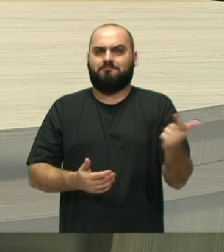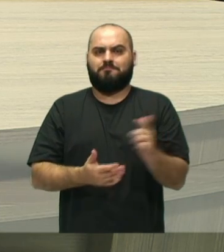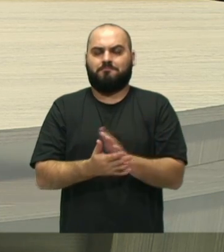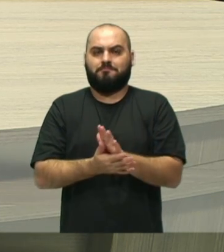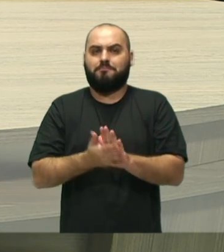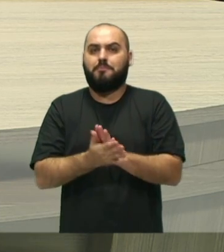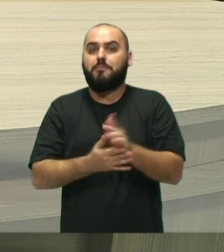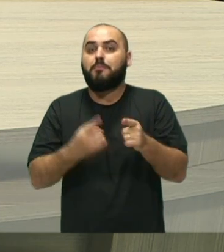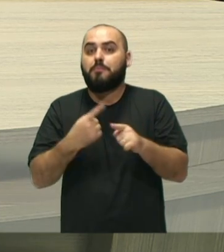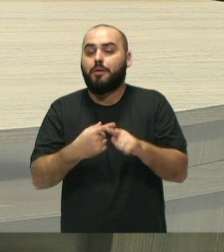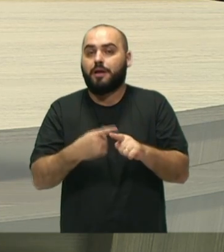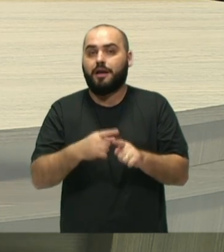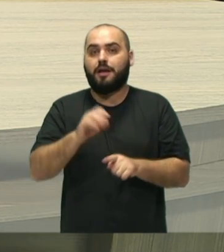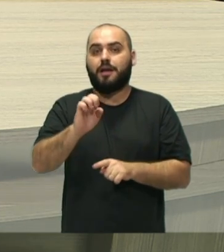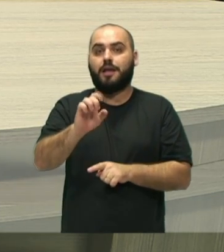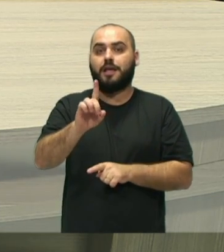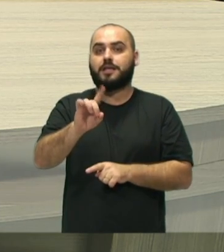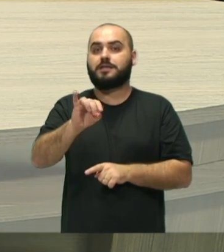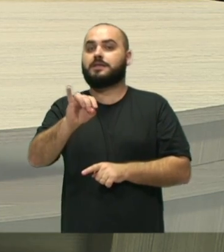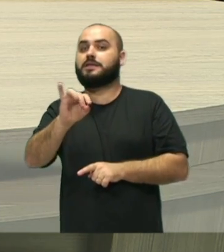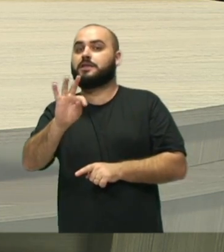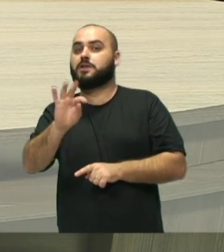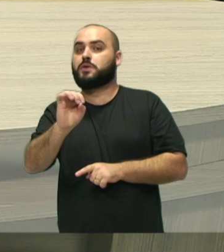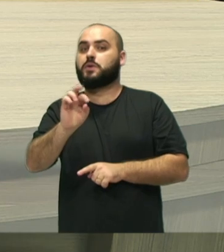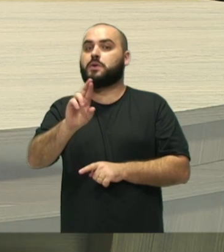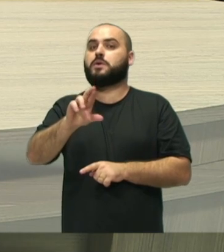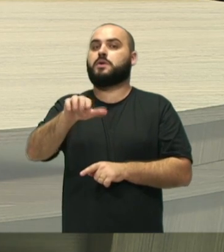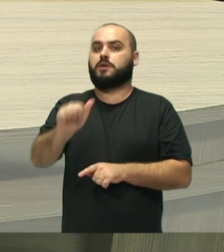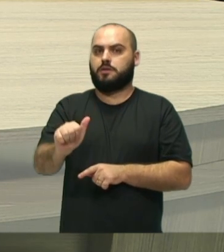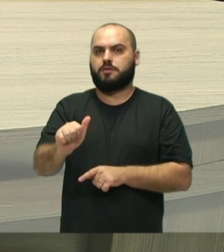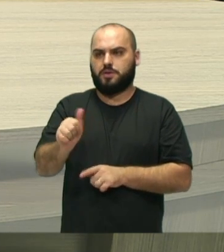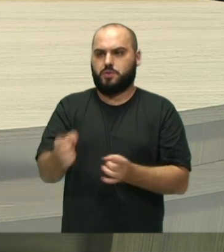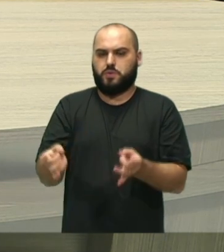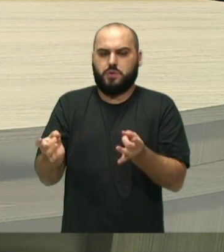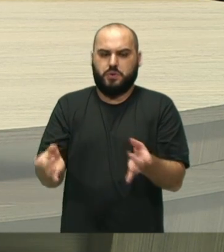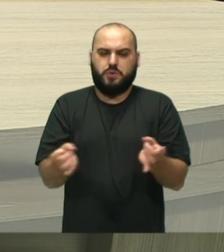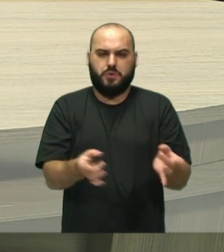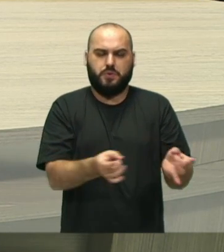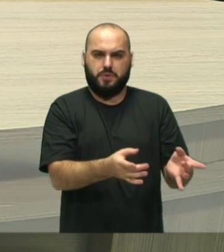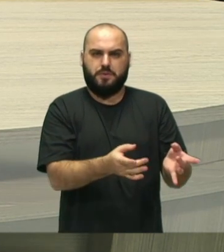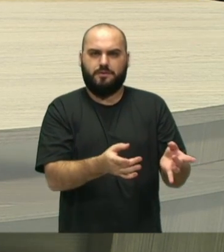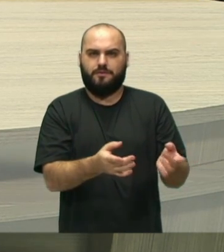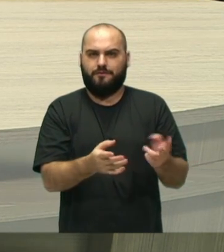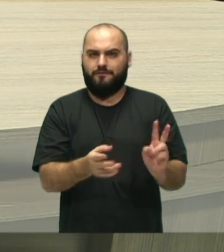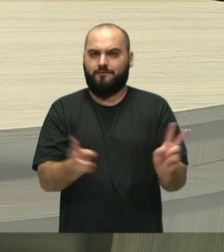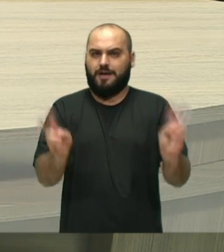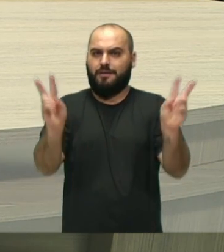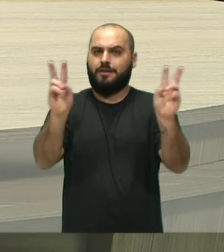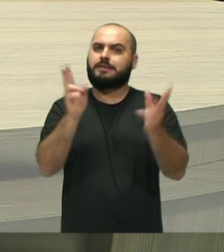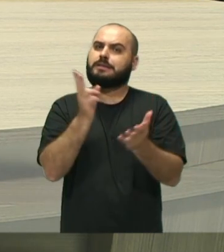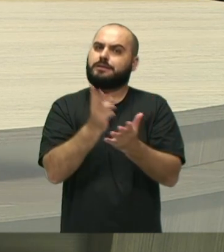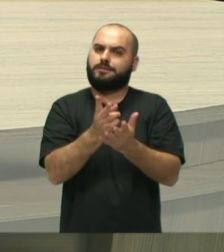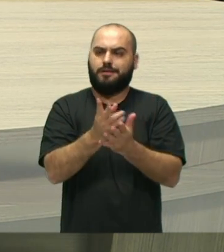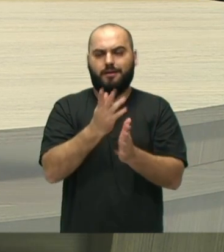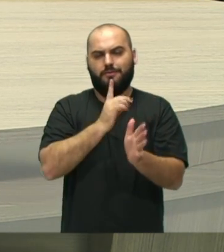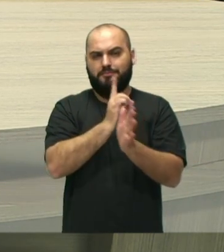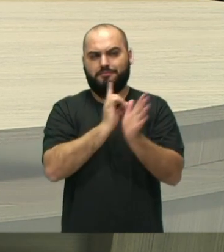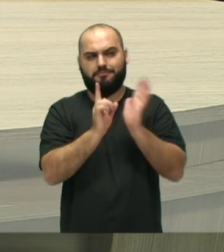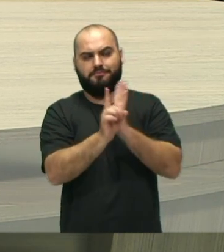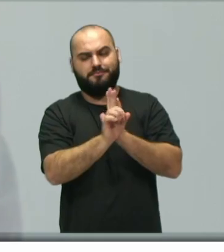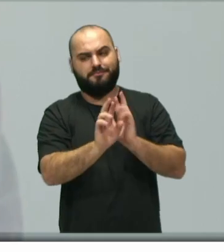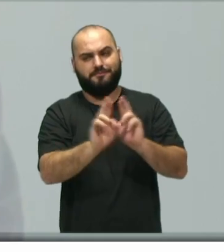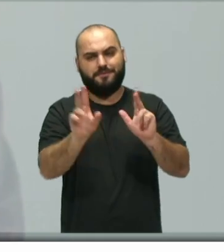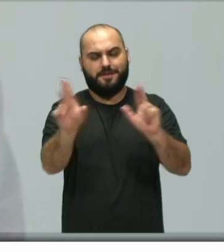as editoras têm seus custos, suas despesas, e eu sempre tinha outras prioridades. Né?